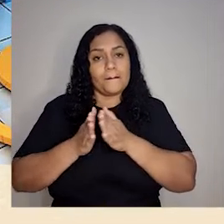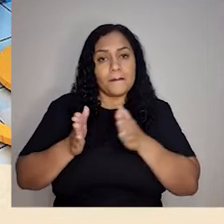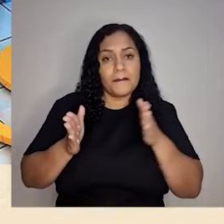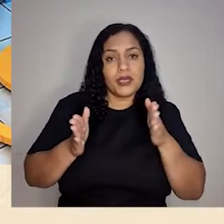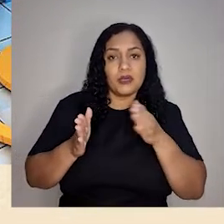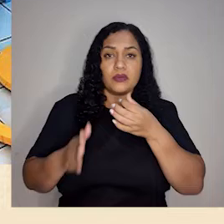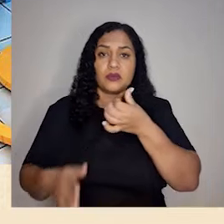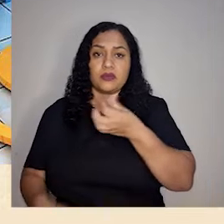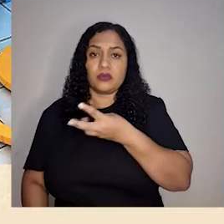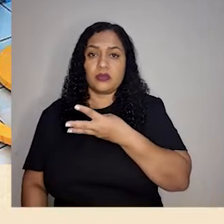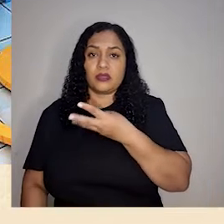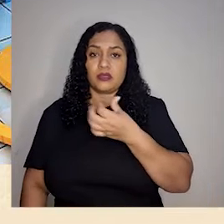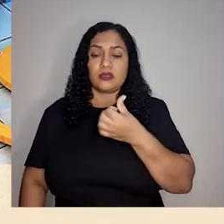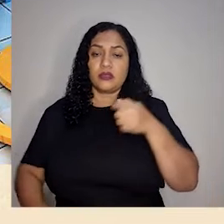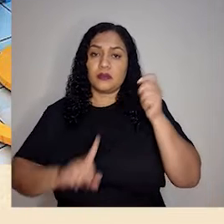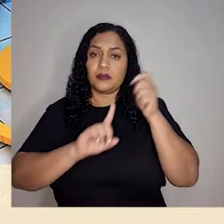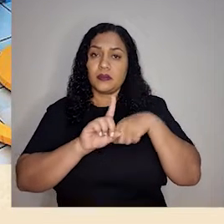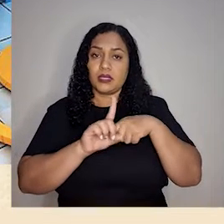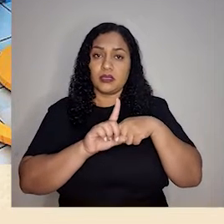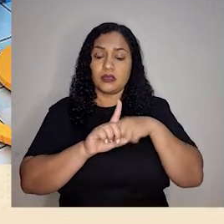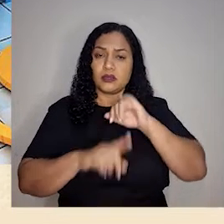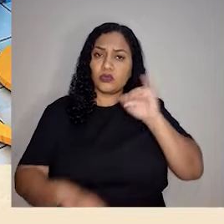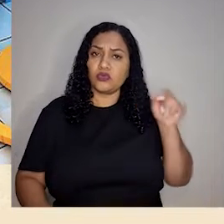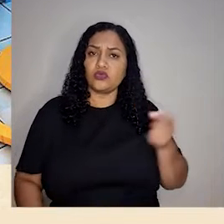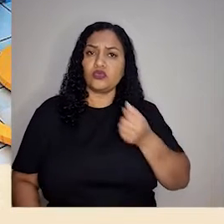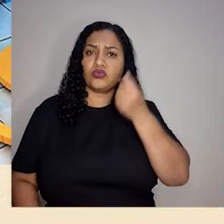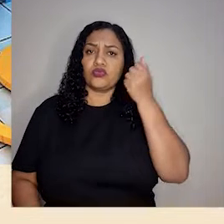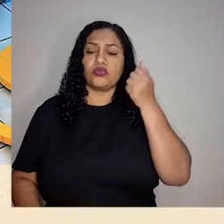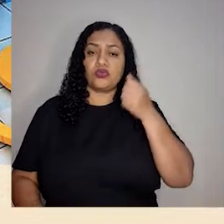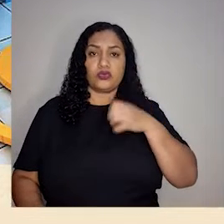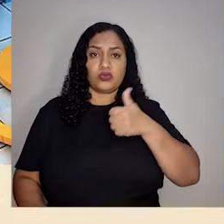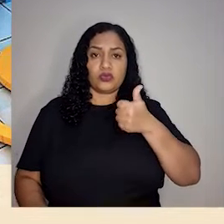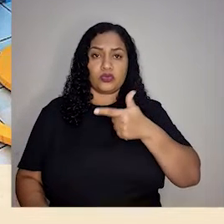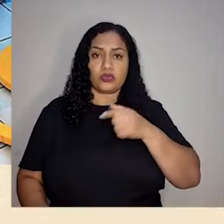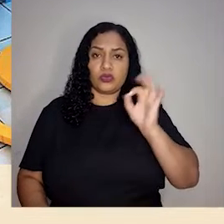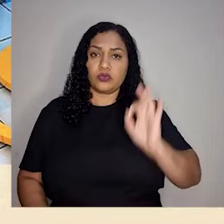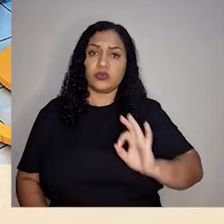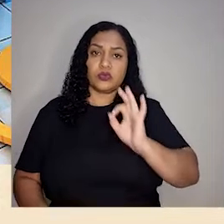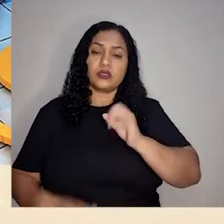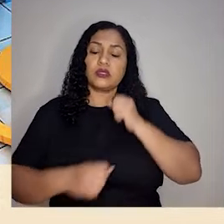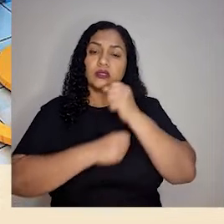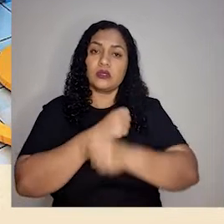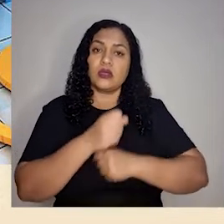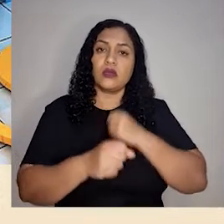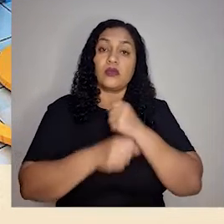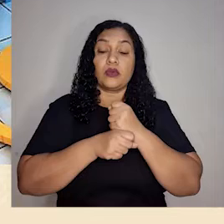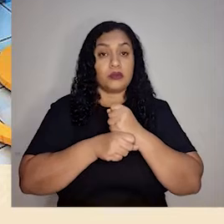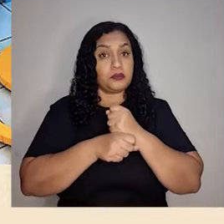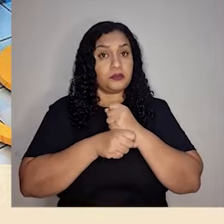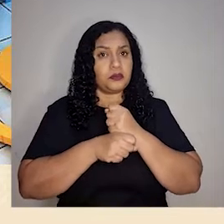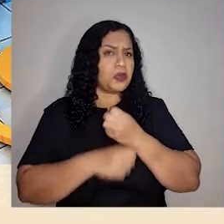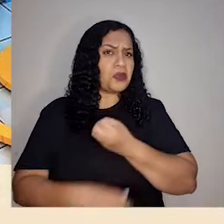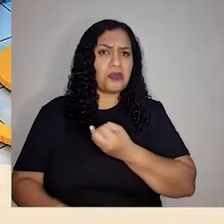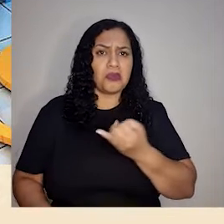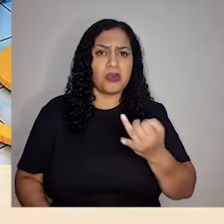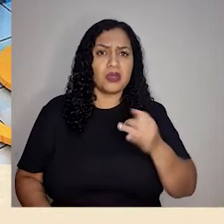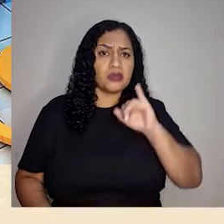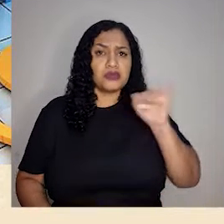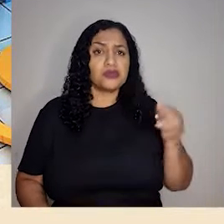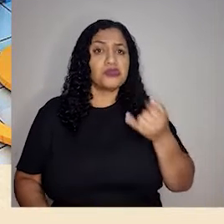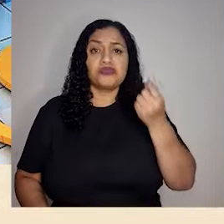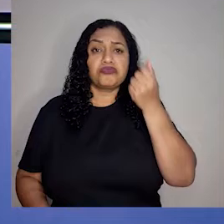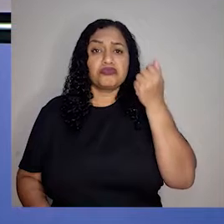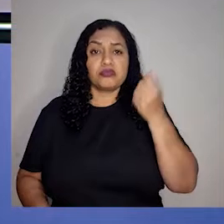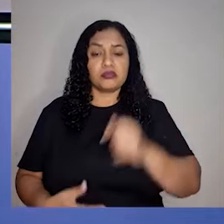com a taxa de juros de 12% ao ano os juros gerados por esse Capital foram